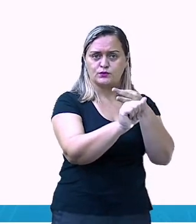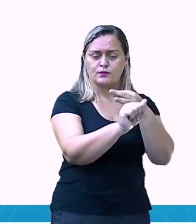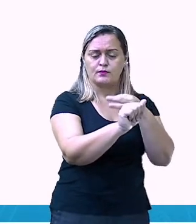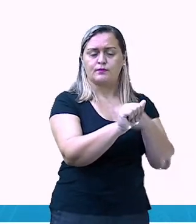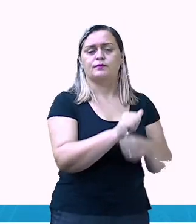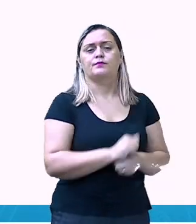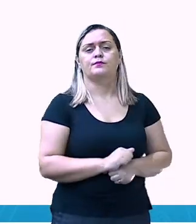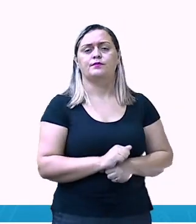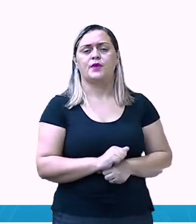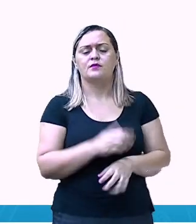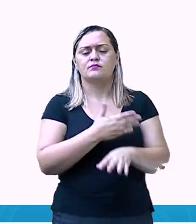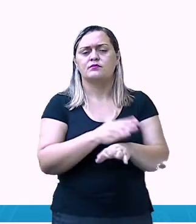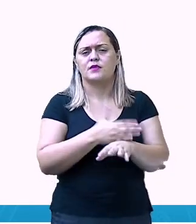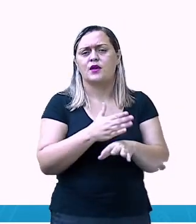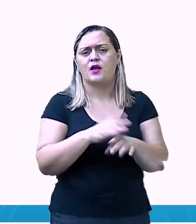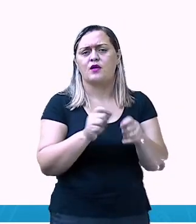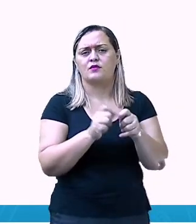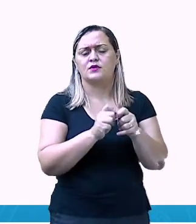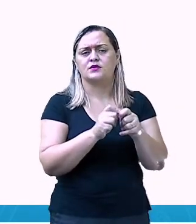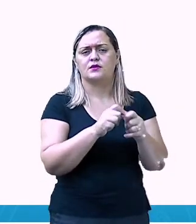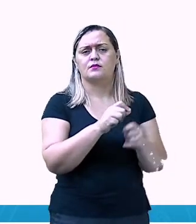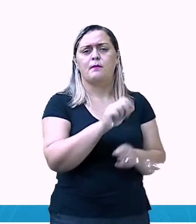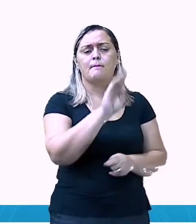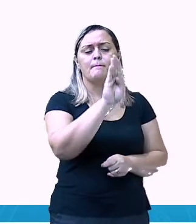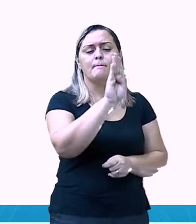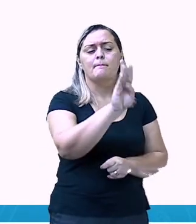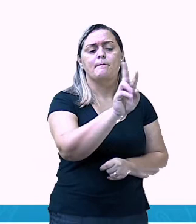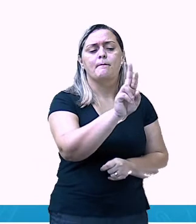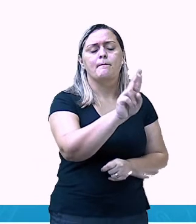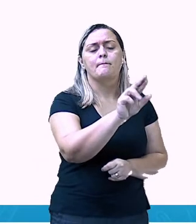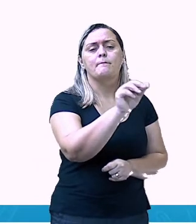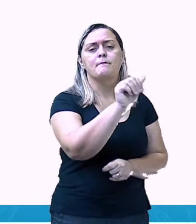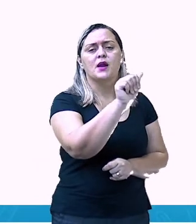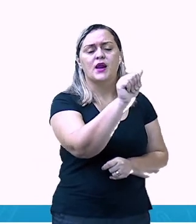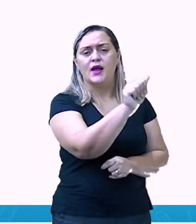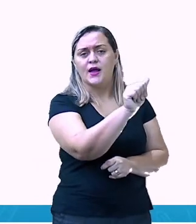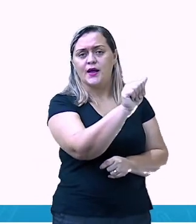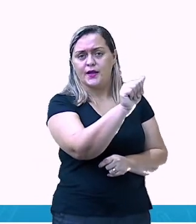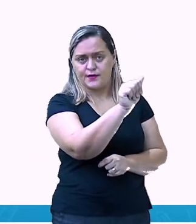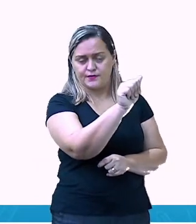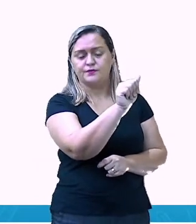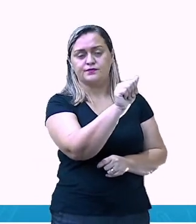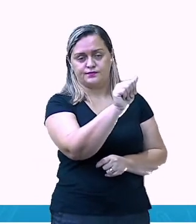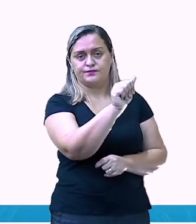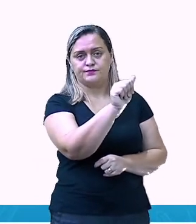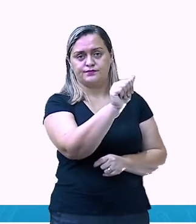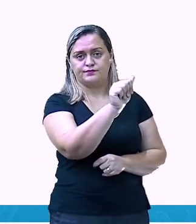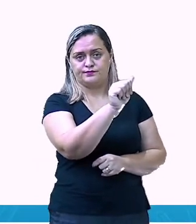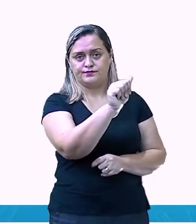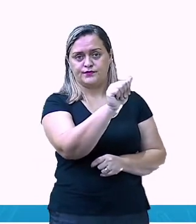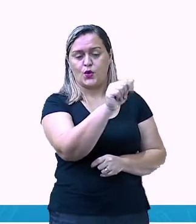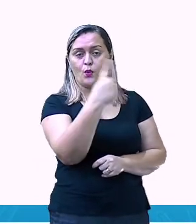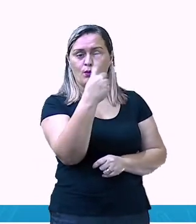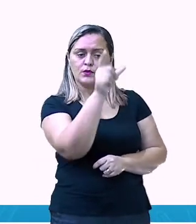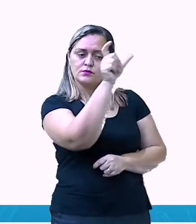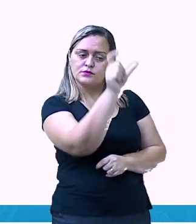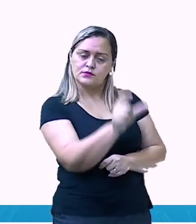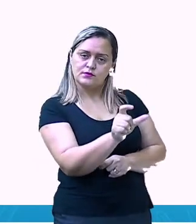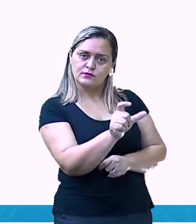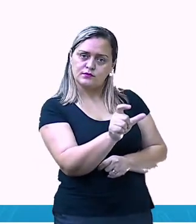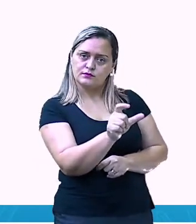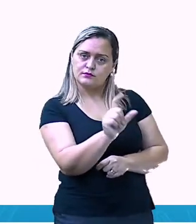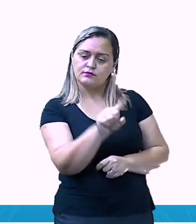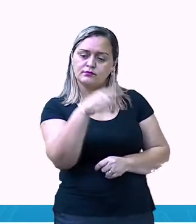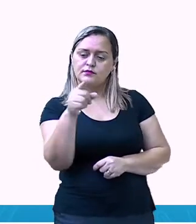ó. Brá, brá. Eu fiz simplesmente isso. Então, eu formei uma sílaba. Brasil.